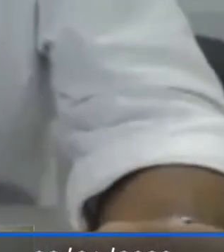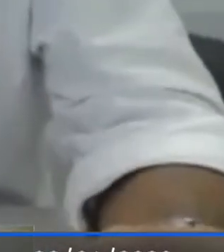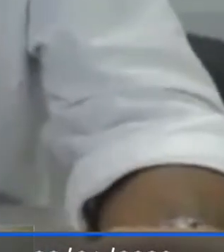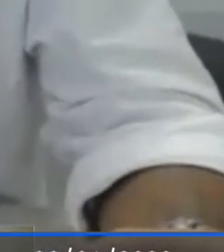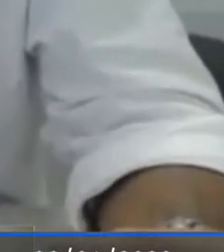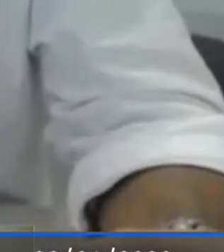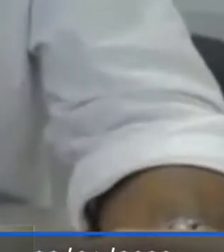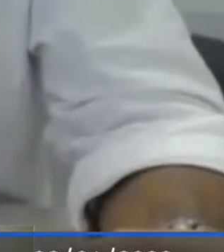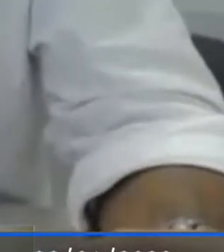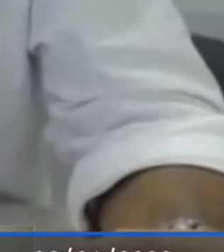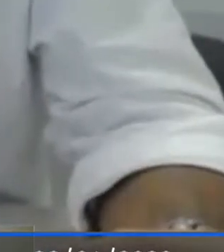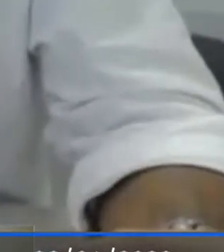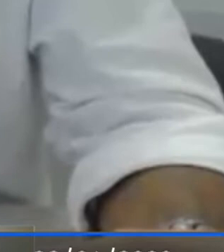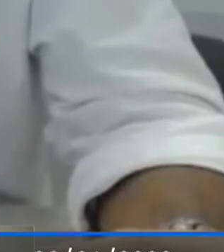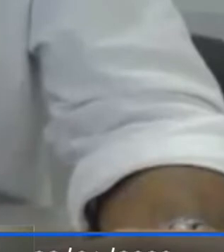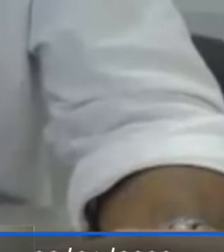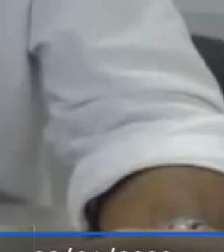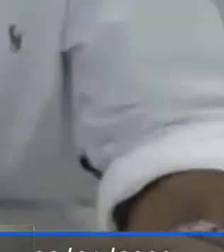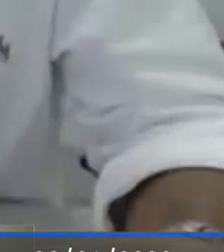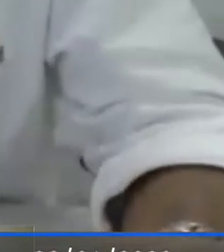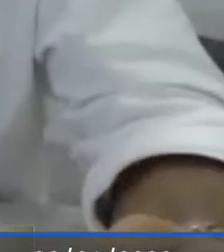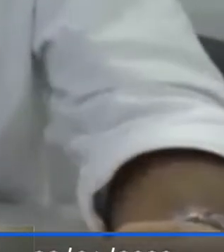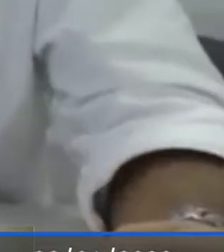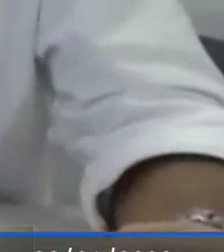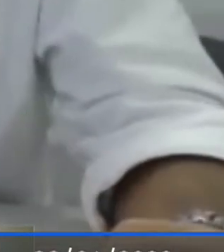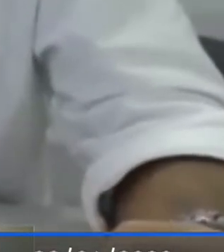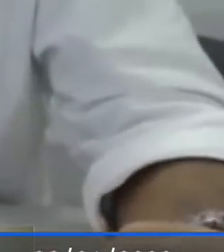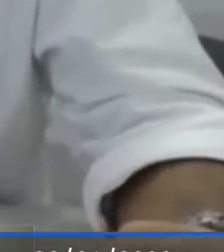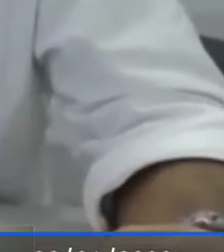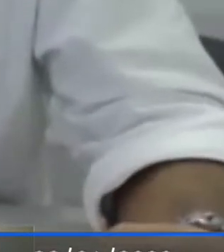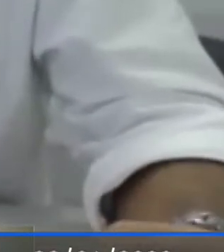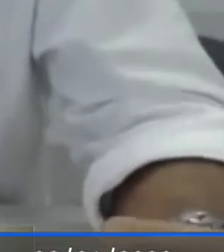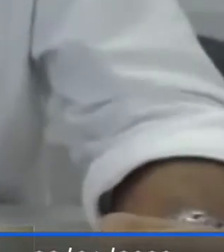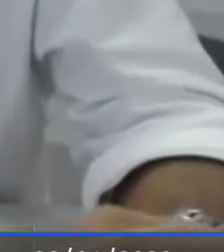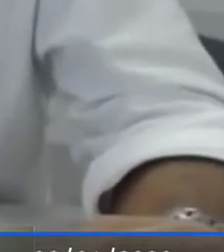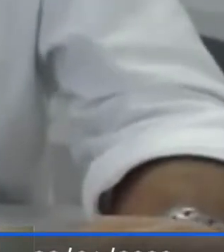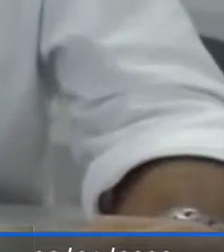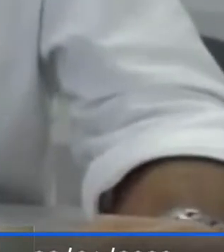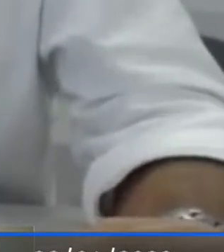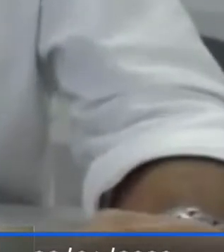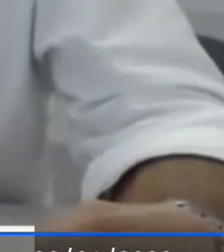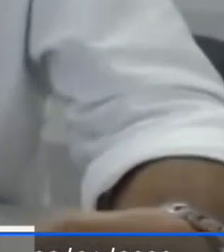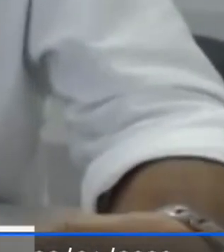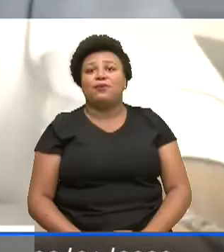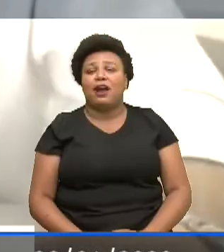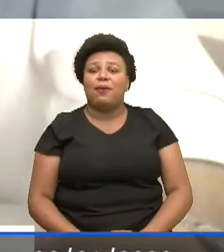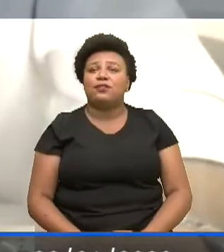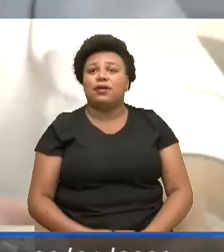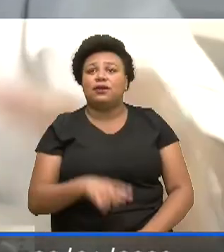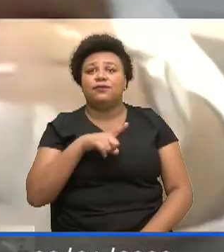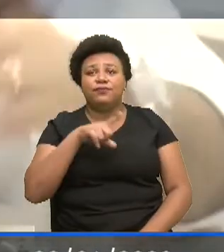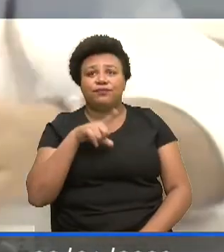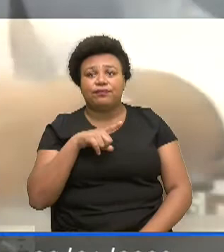queria agradecer as contribuições. Agora fala a doutora Priscila, dizer que a gente vai adotar